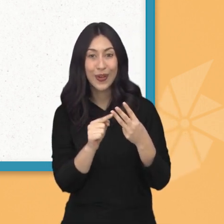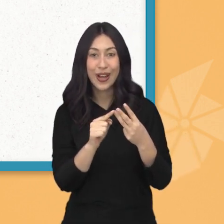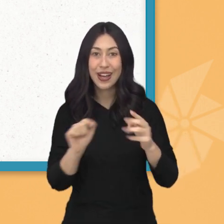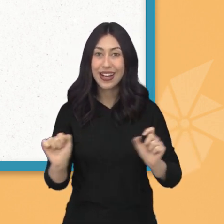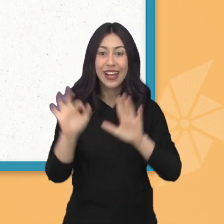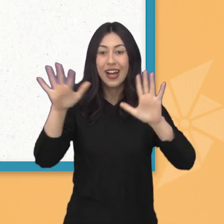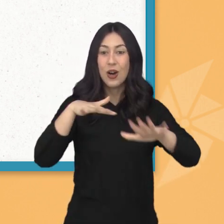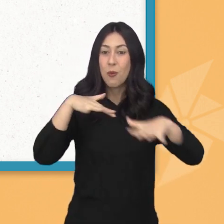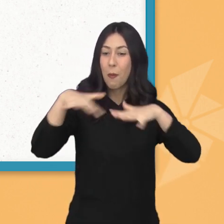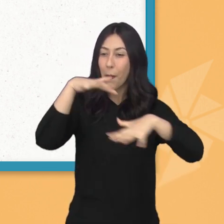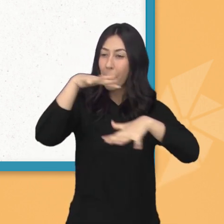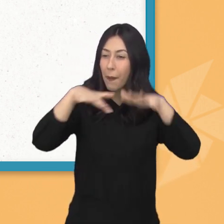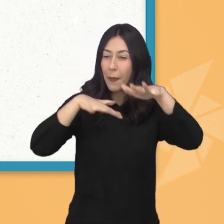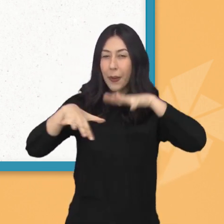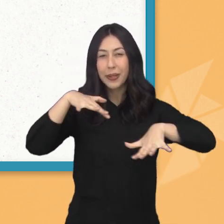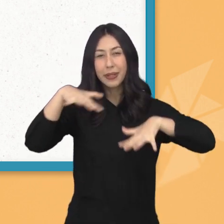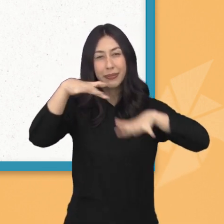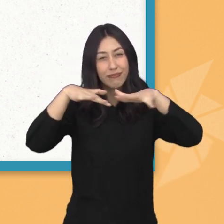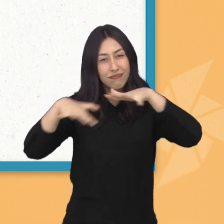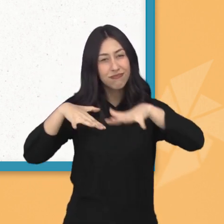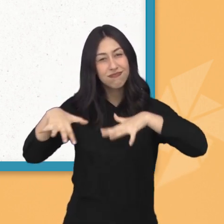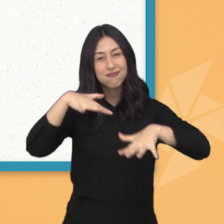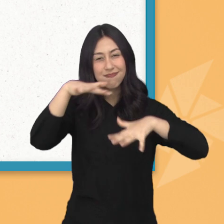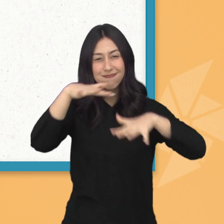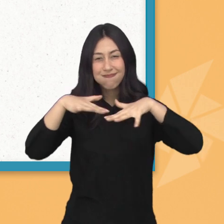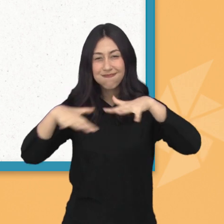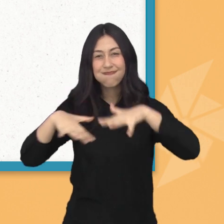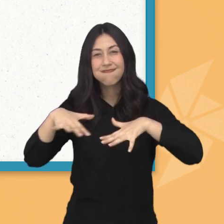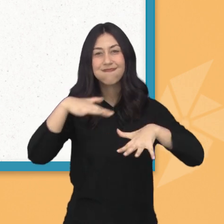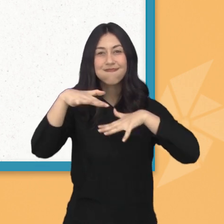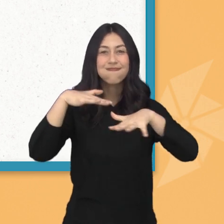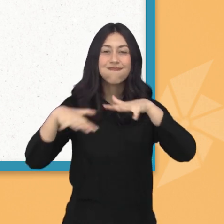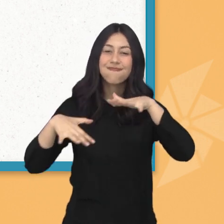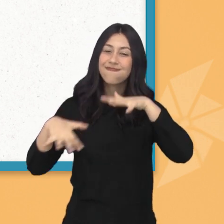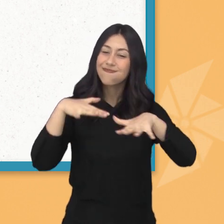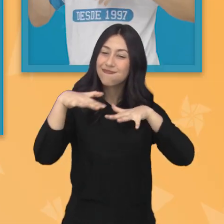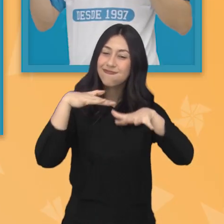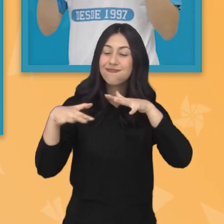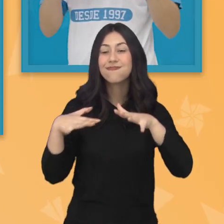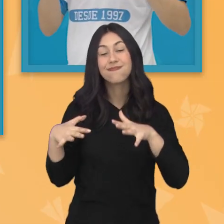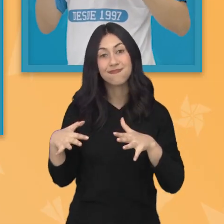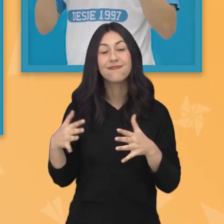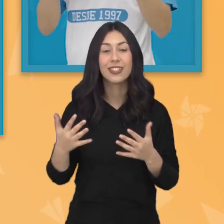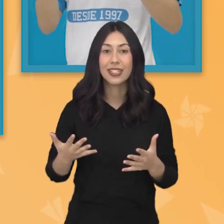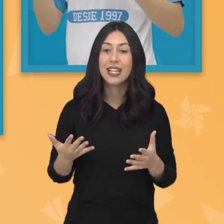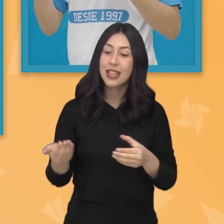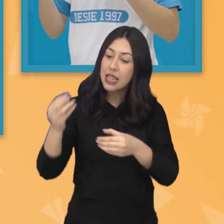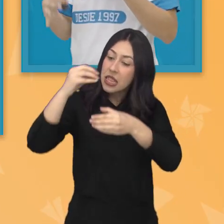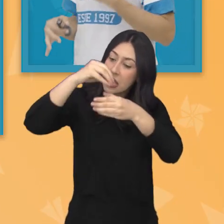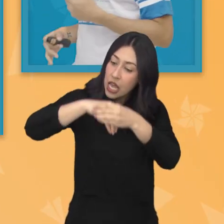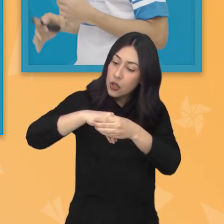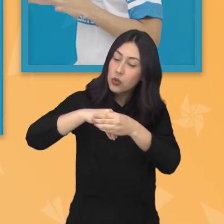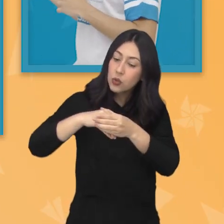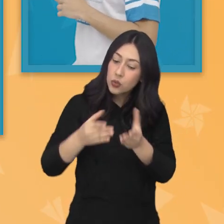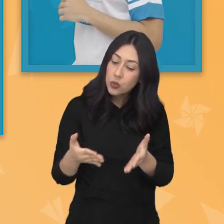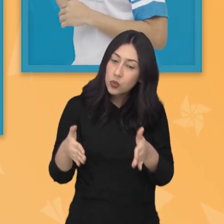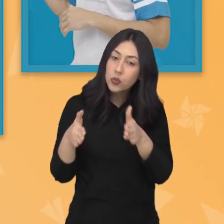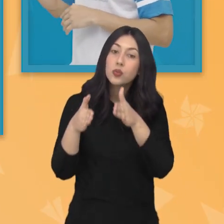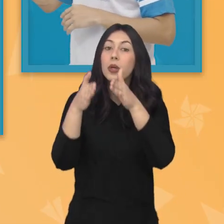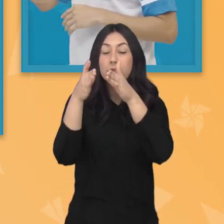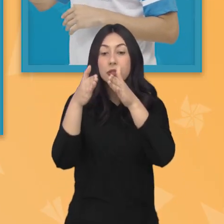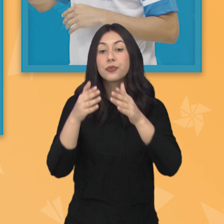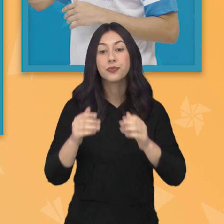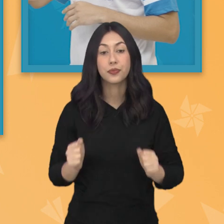têm um alto grau de agitação e elas estão se movimentando de maneira desordenada dentro do recipiente que elas estão